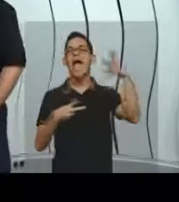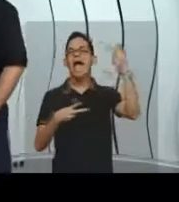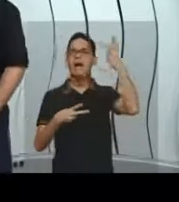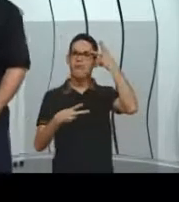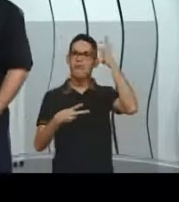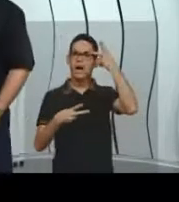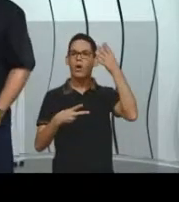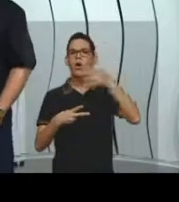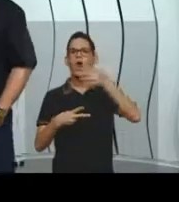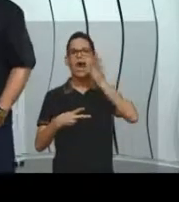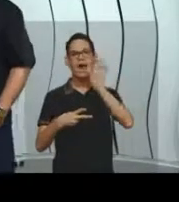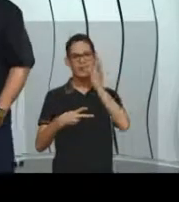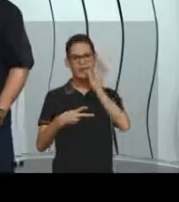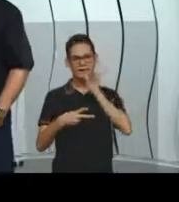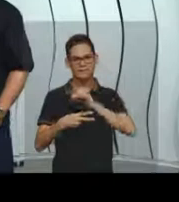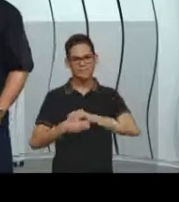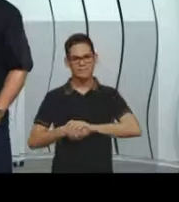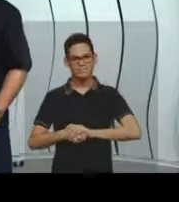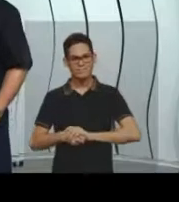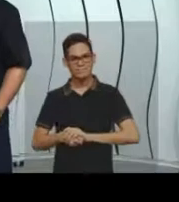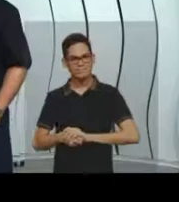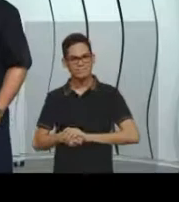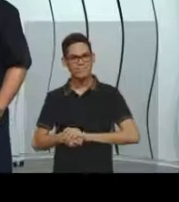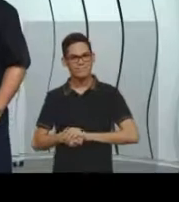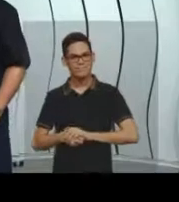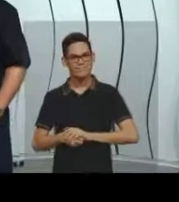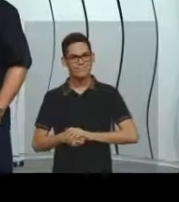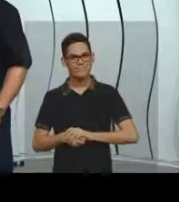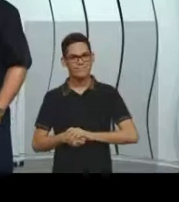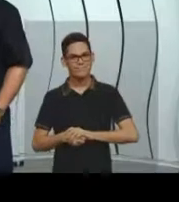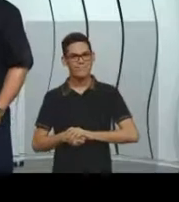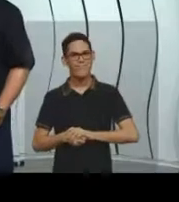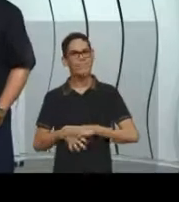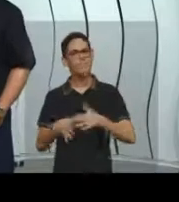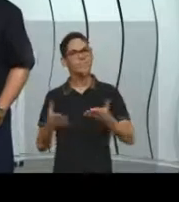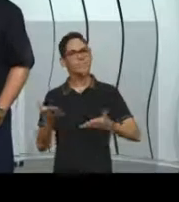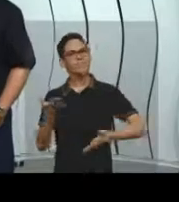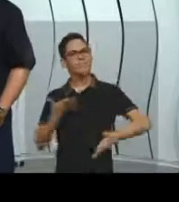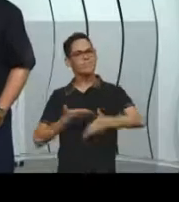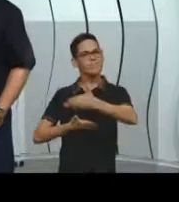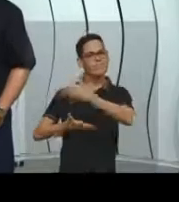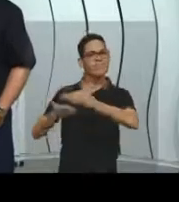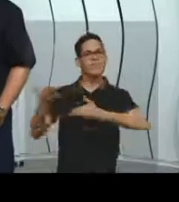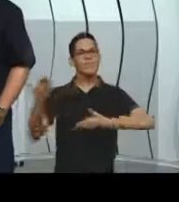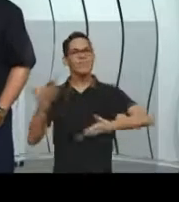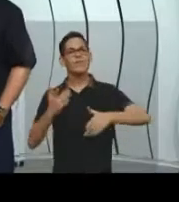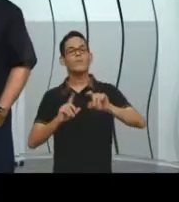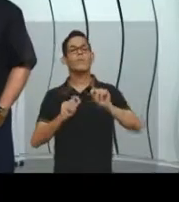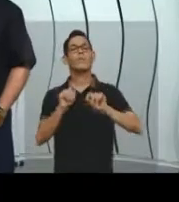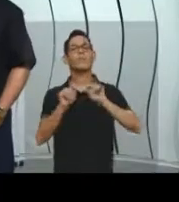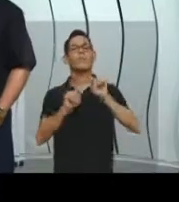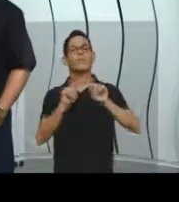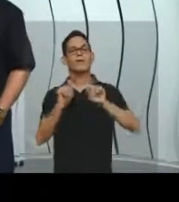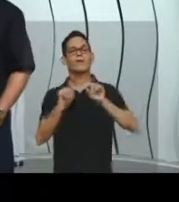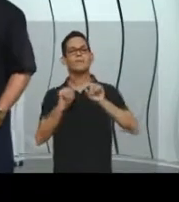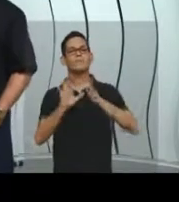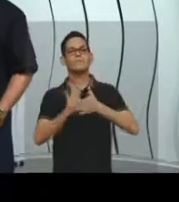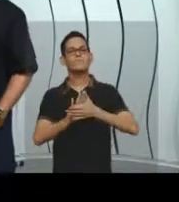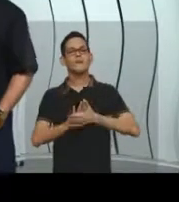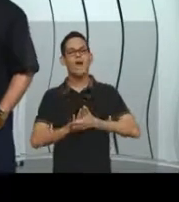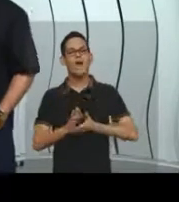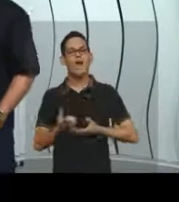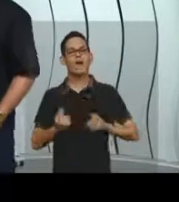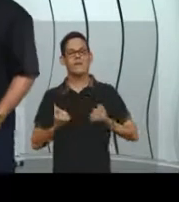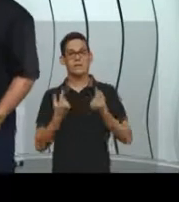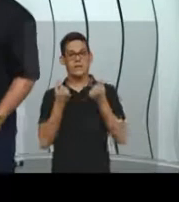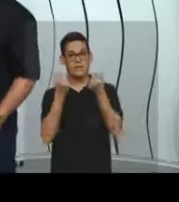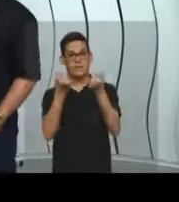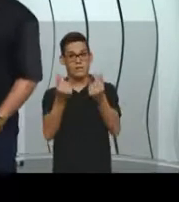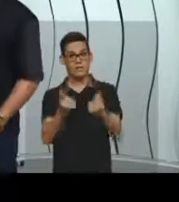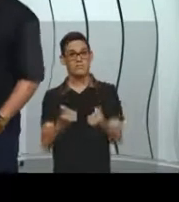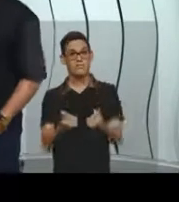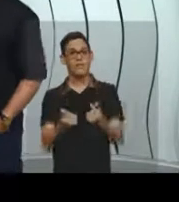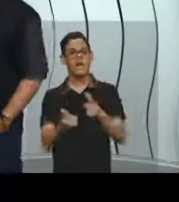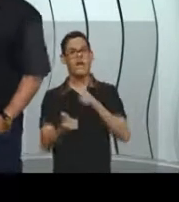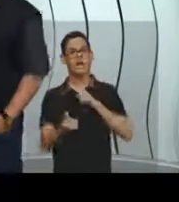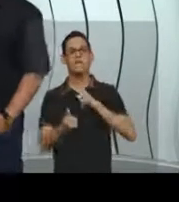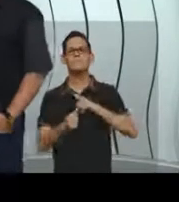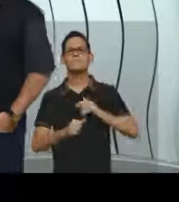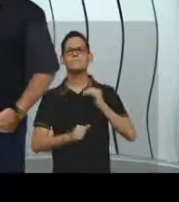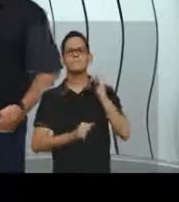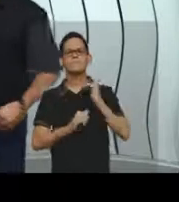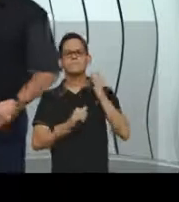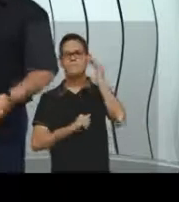cafeicultura. Eles, como compartilhavam as principais fontes de renda da economia brasileira naquele